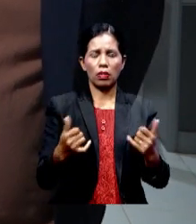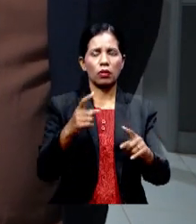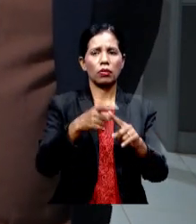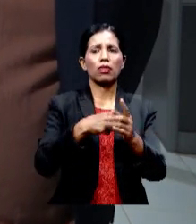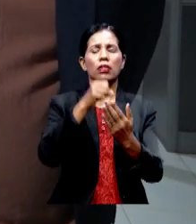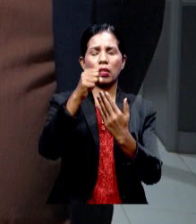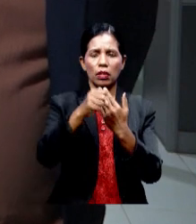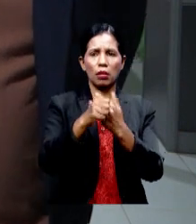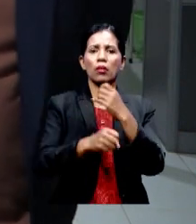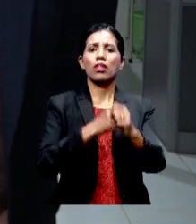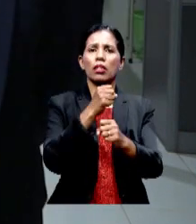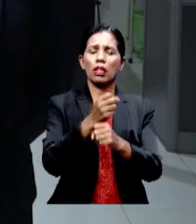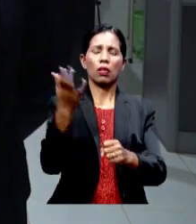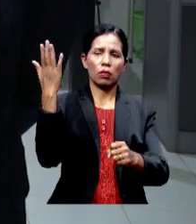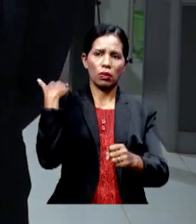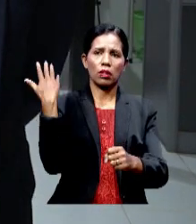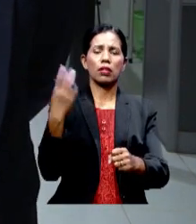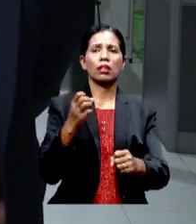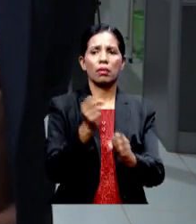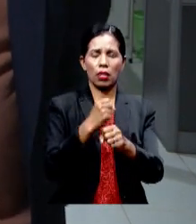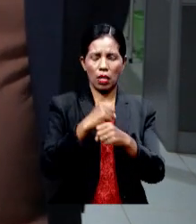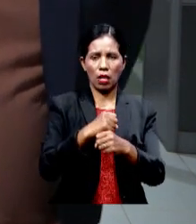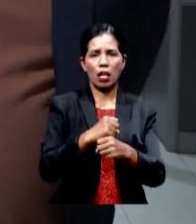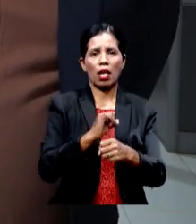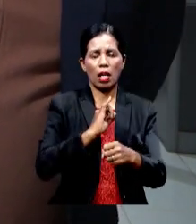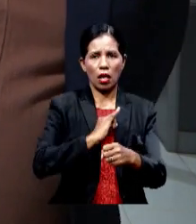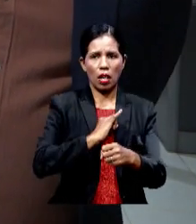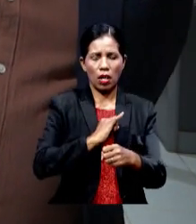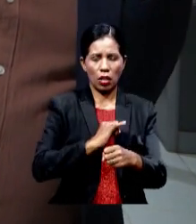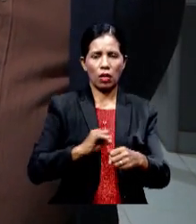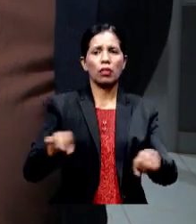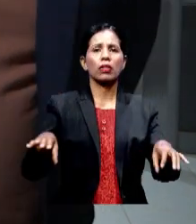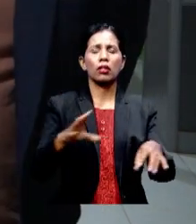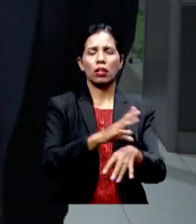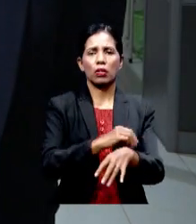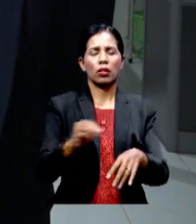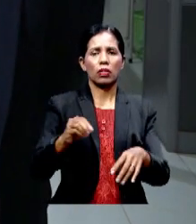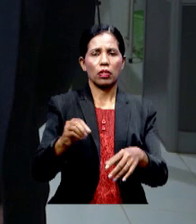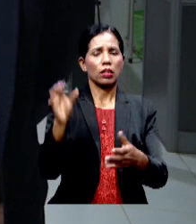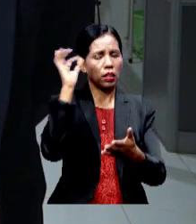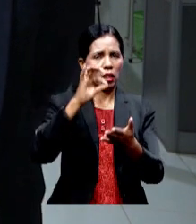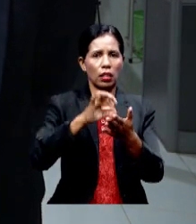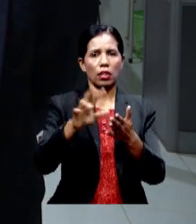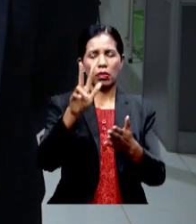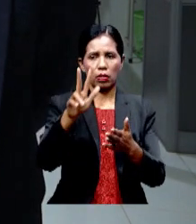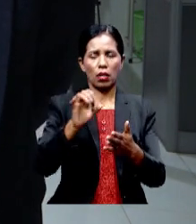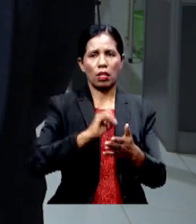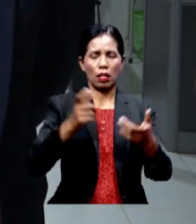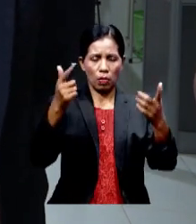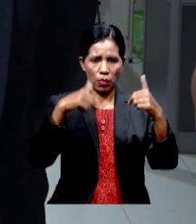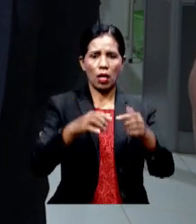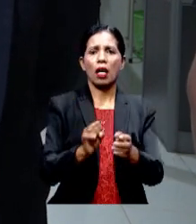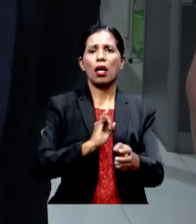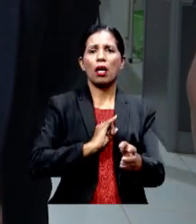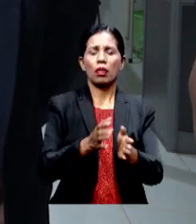tinham conto como sema que funciona, ao rássico, ao terceira secretária deite. Foi ainda o que nem ao mai, ao russo, teu